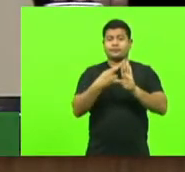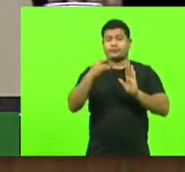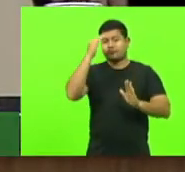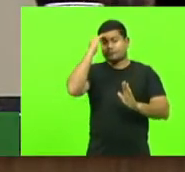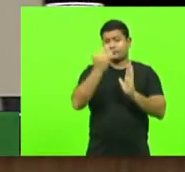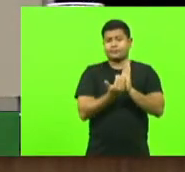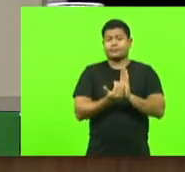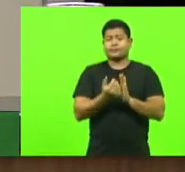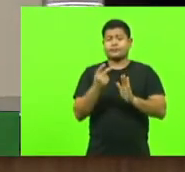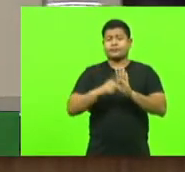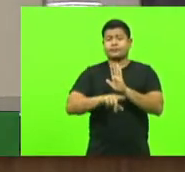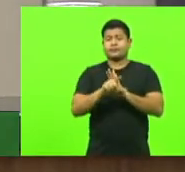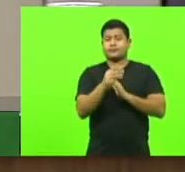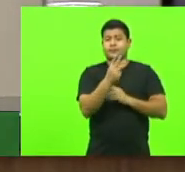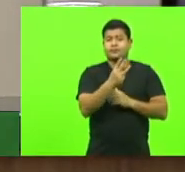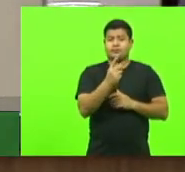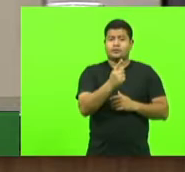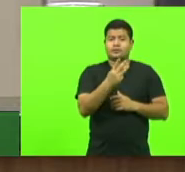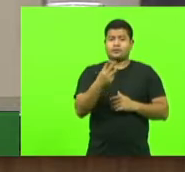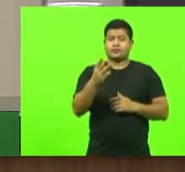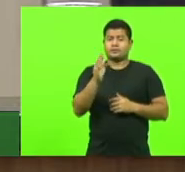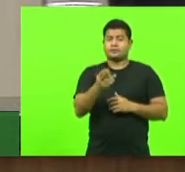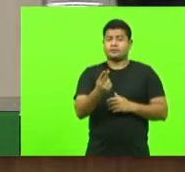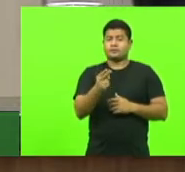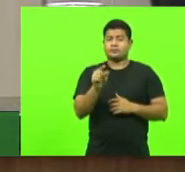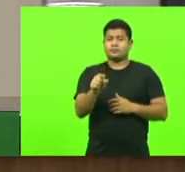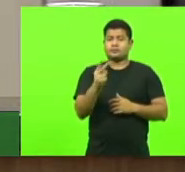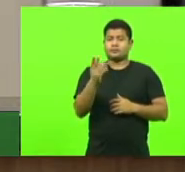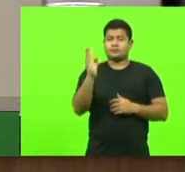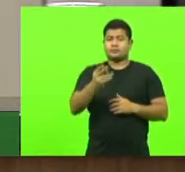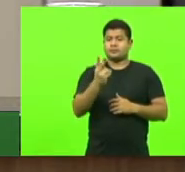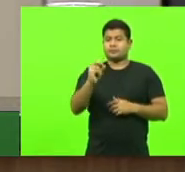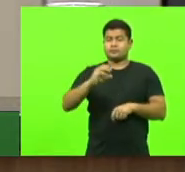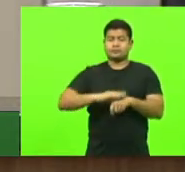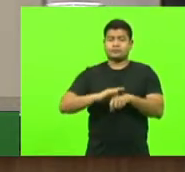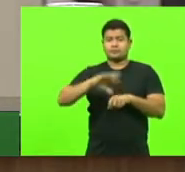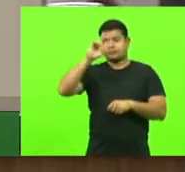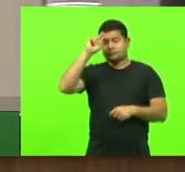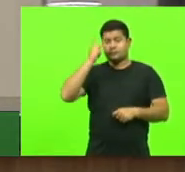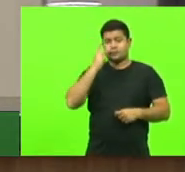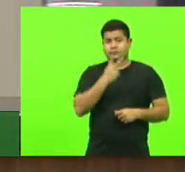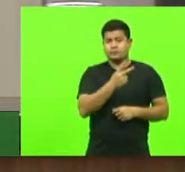de Lei 133.2/2020, autor deputado Milton Obos. Projeto de Lei